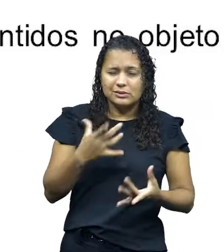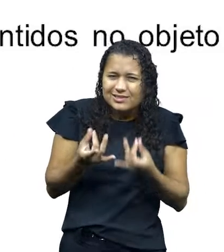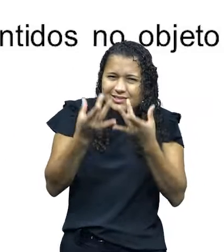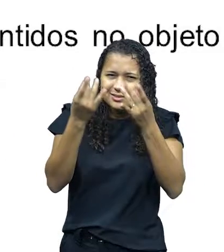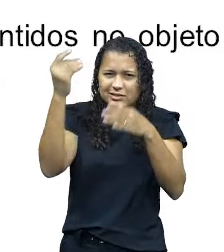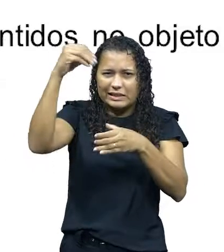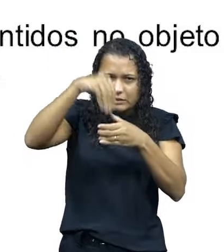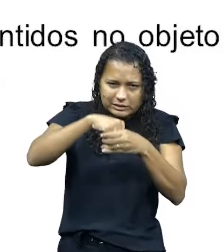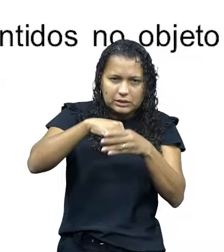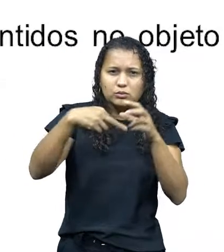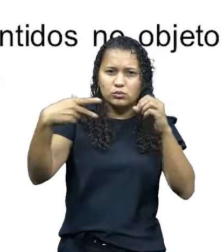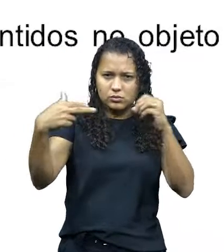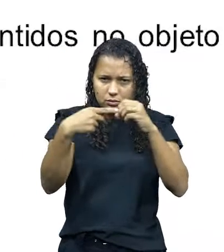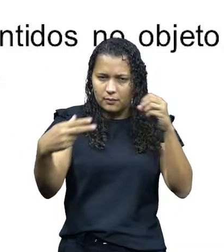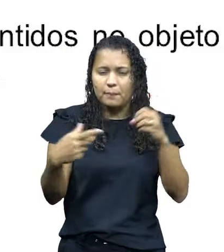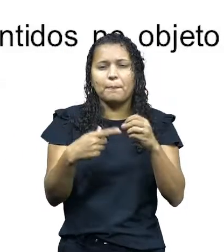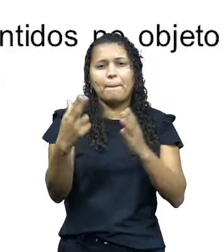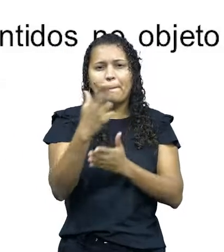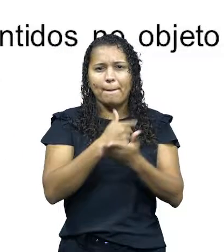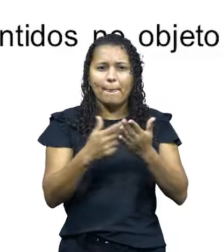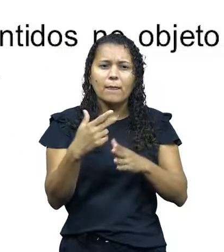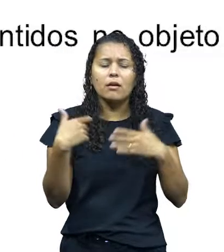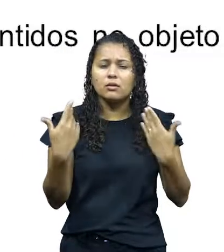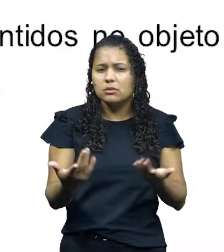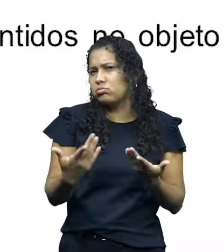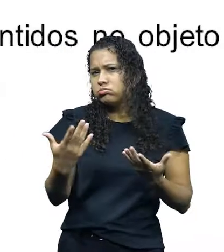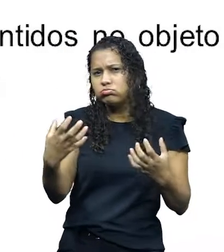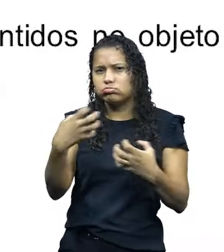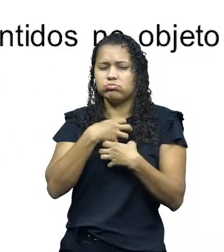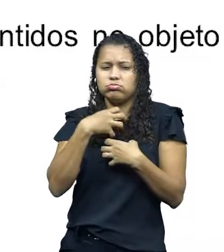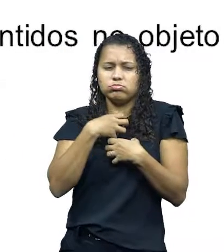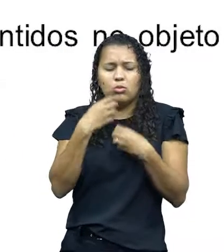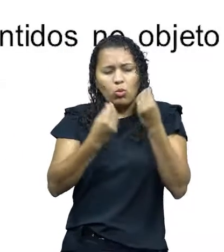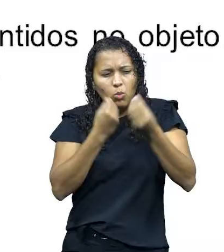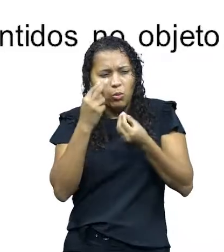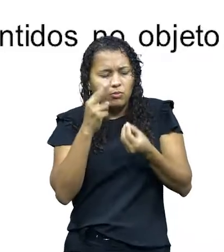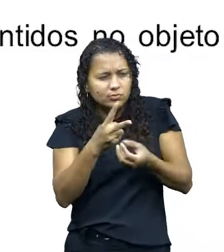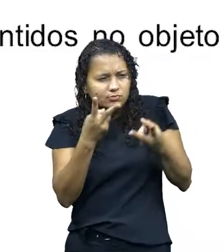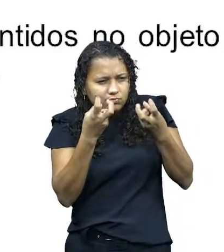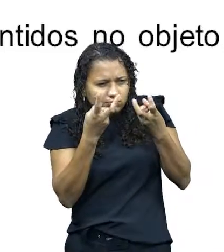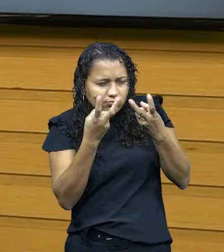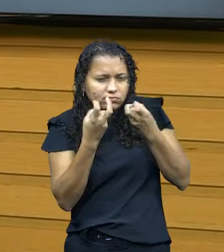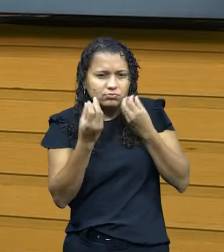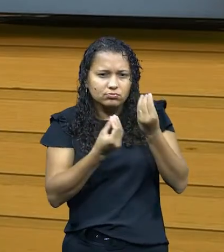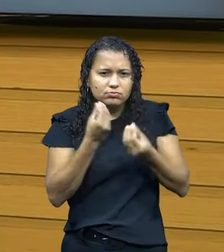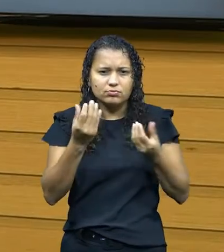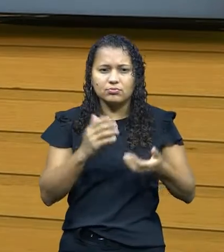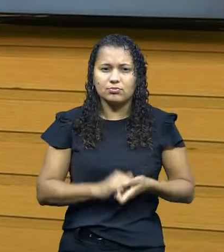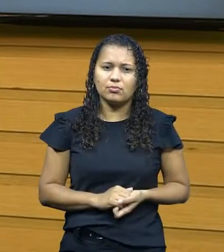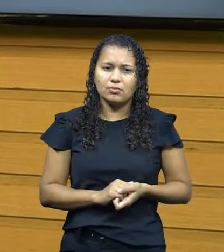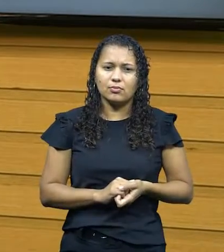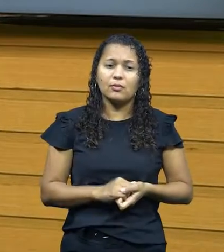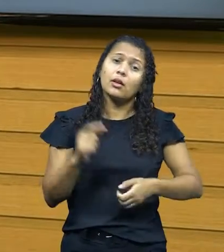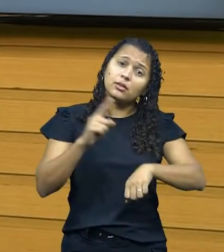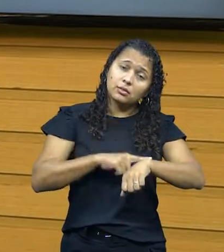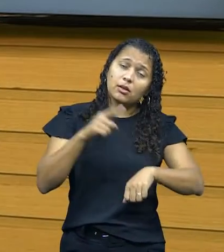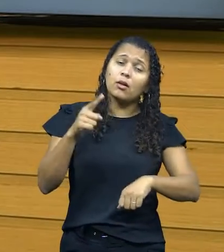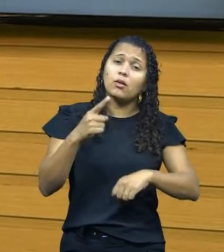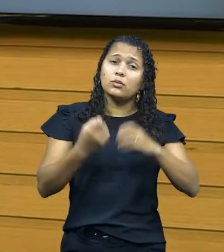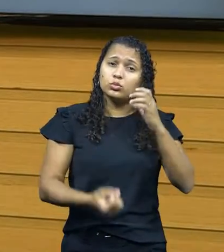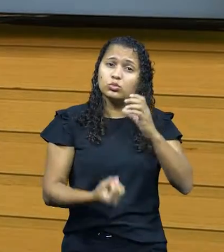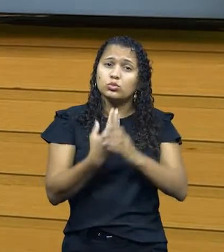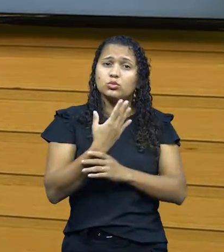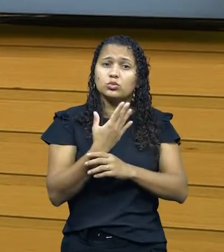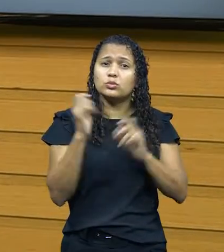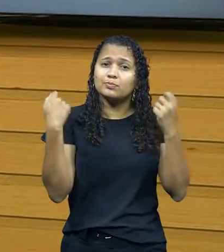de detalhes internos contidos no objeto desse desenho, a interpretação ela pode se tornar complexa. Então, é nesse momento que